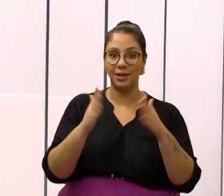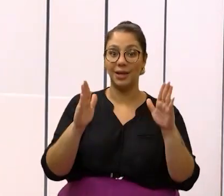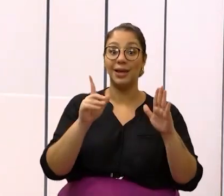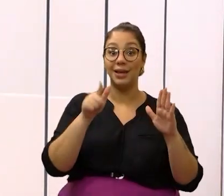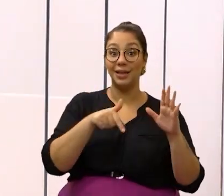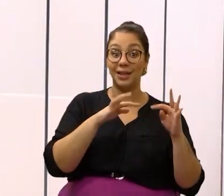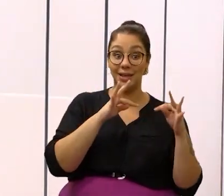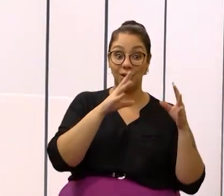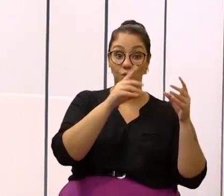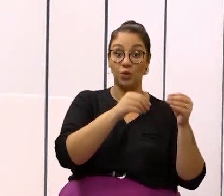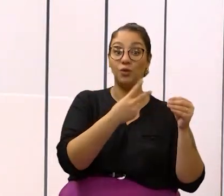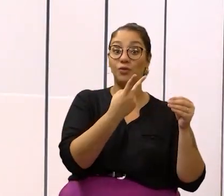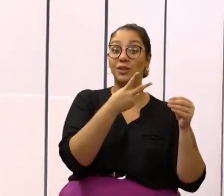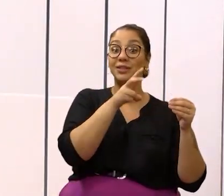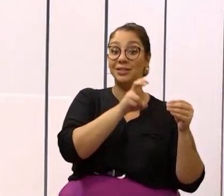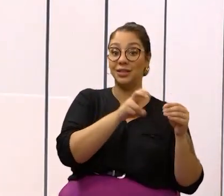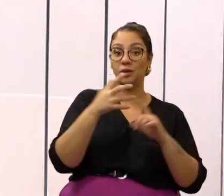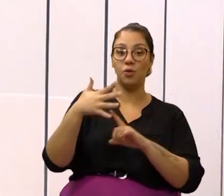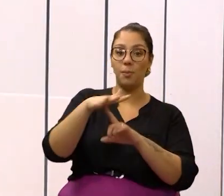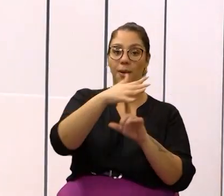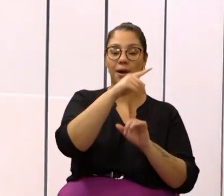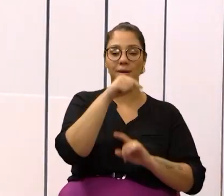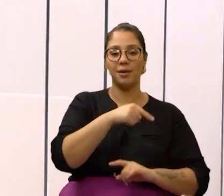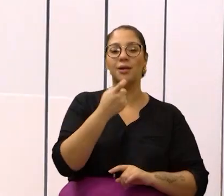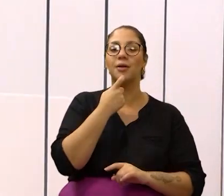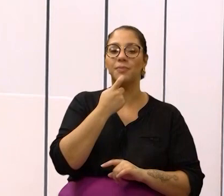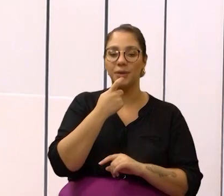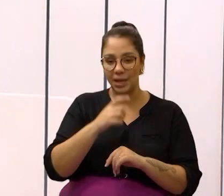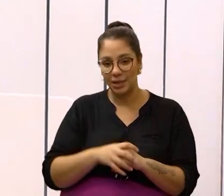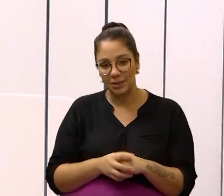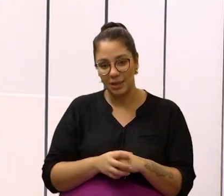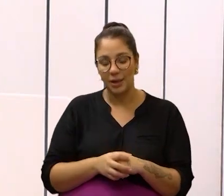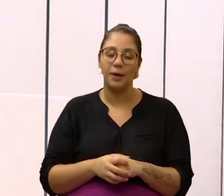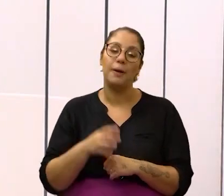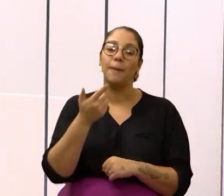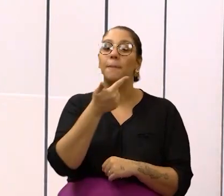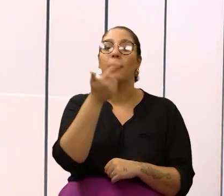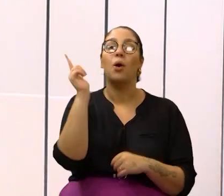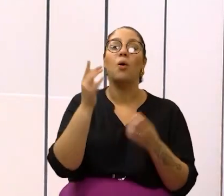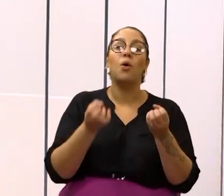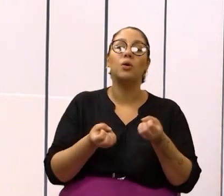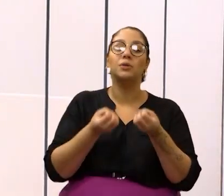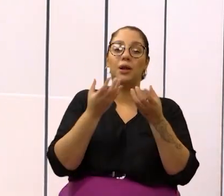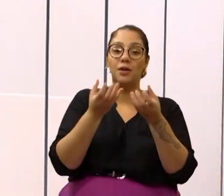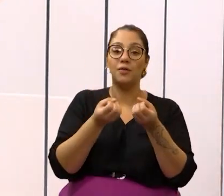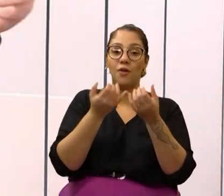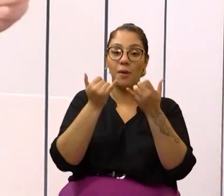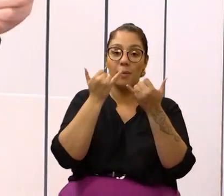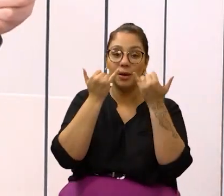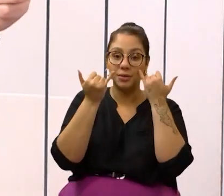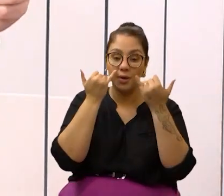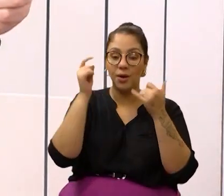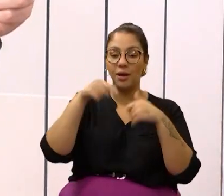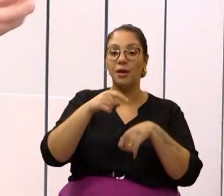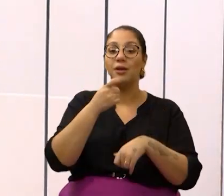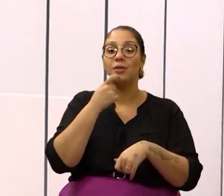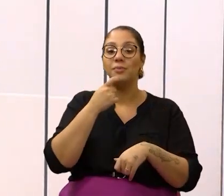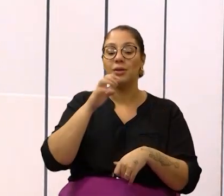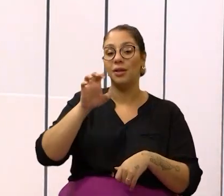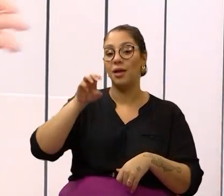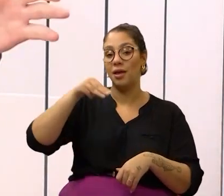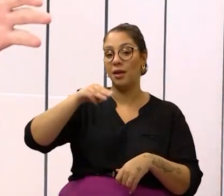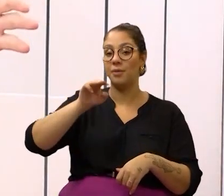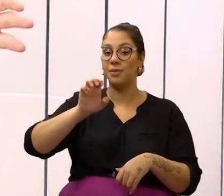de 25 aqui na cidade de Campinas. Outra informação aqui da cidade de Campinas, a Indec